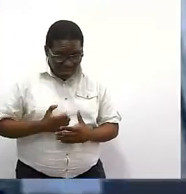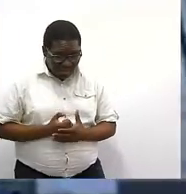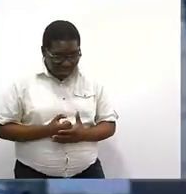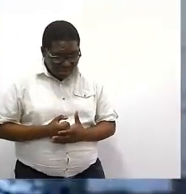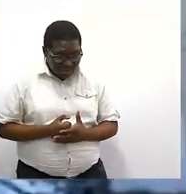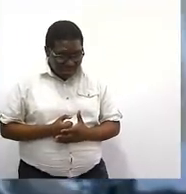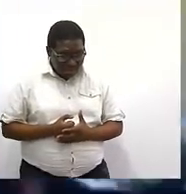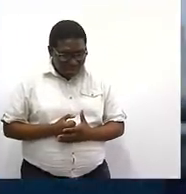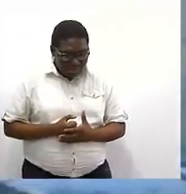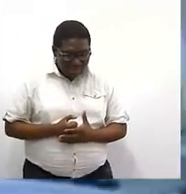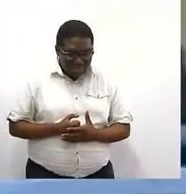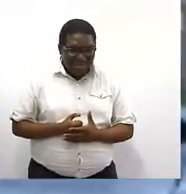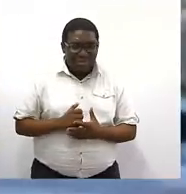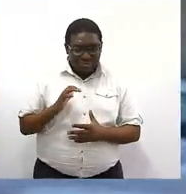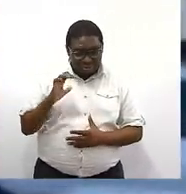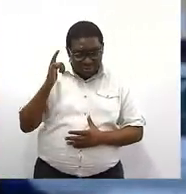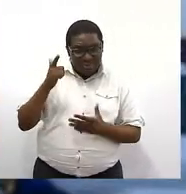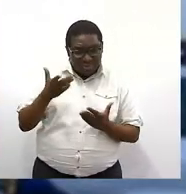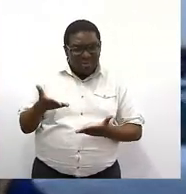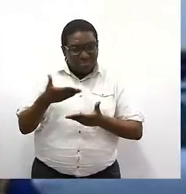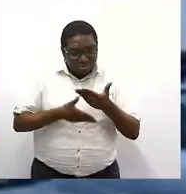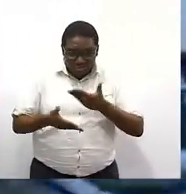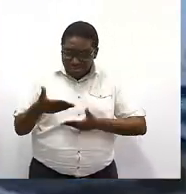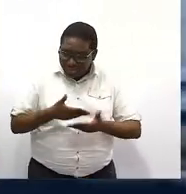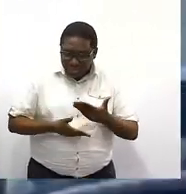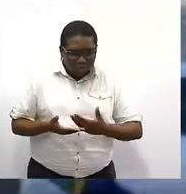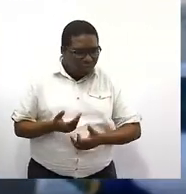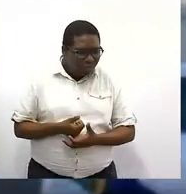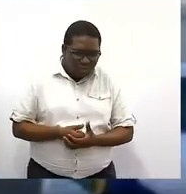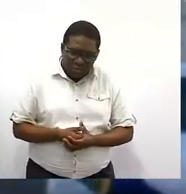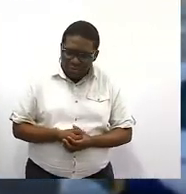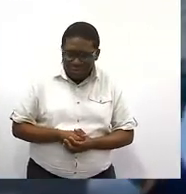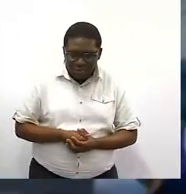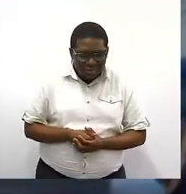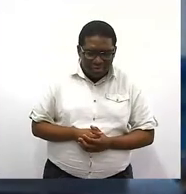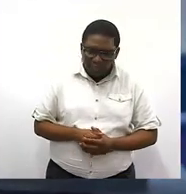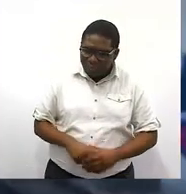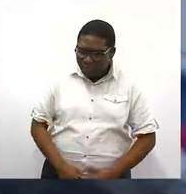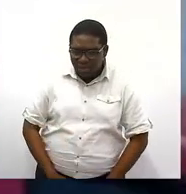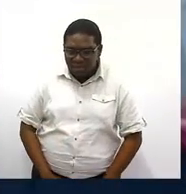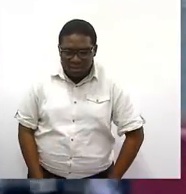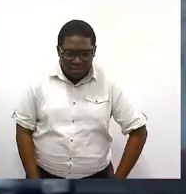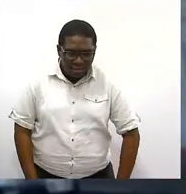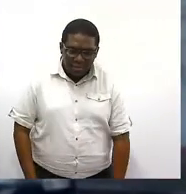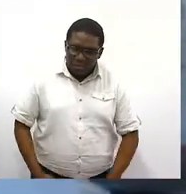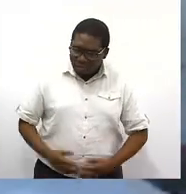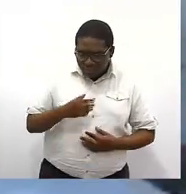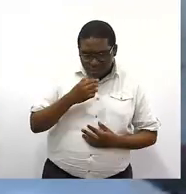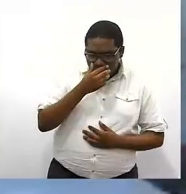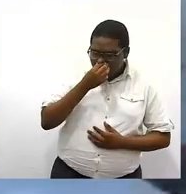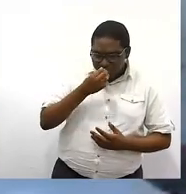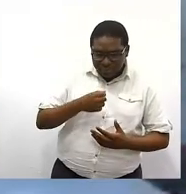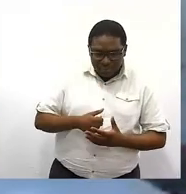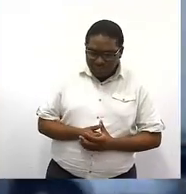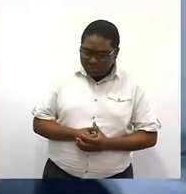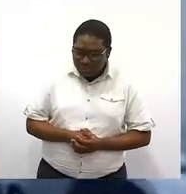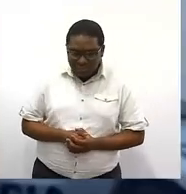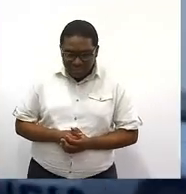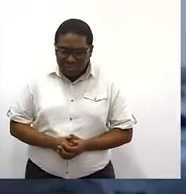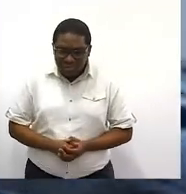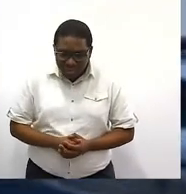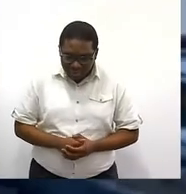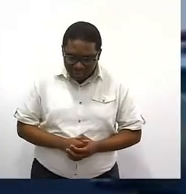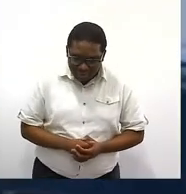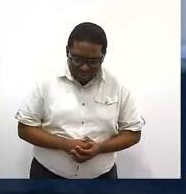rio. Faz parte. Estamos ao vivo. Ah, tem problema não. Faz parte. Deixa o pessoal da